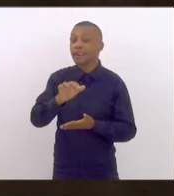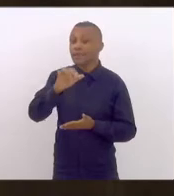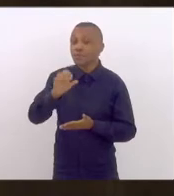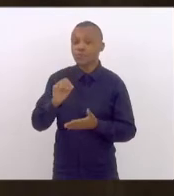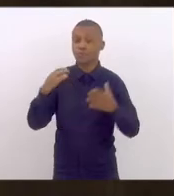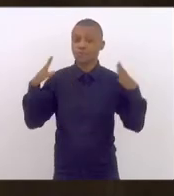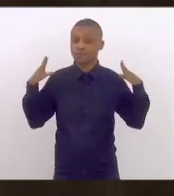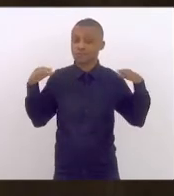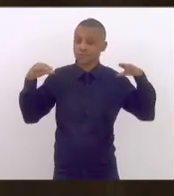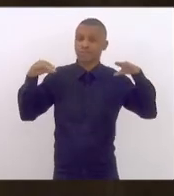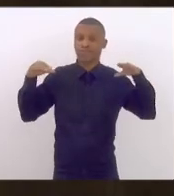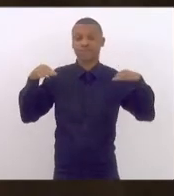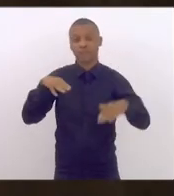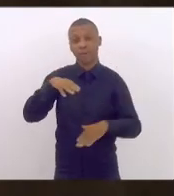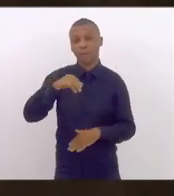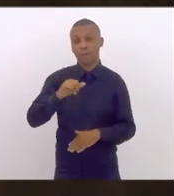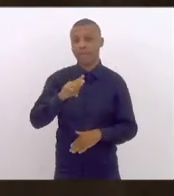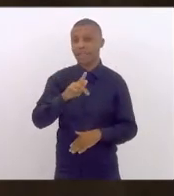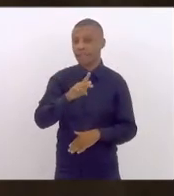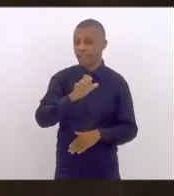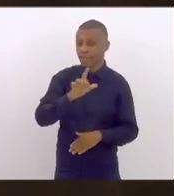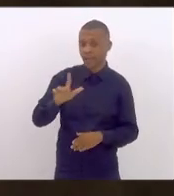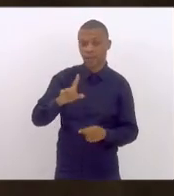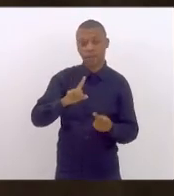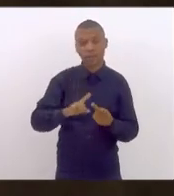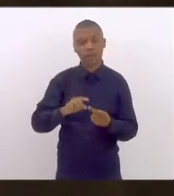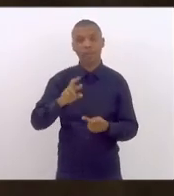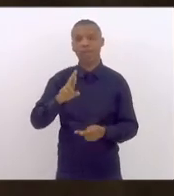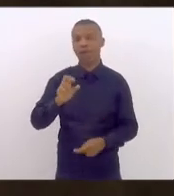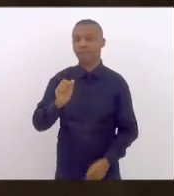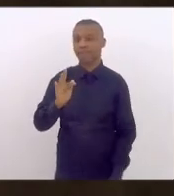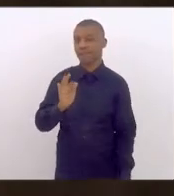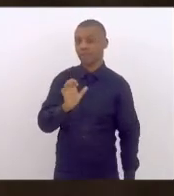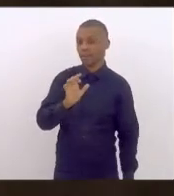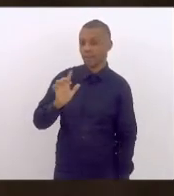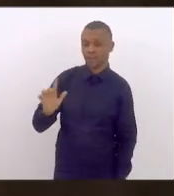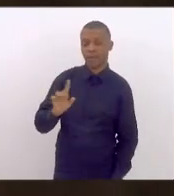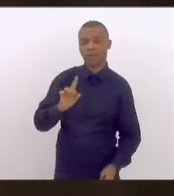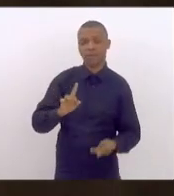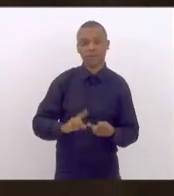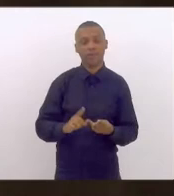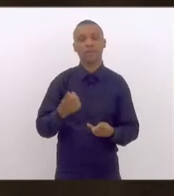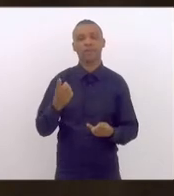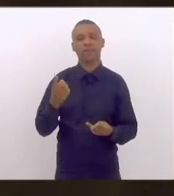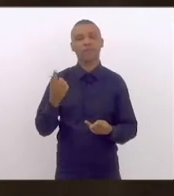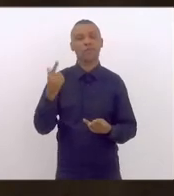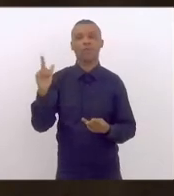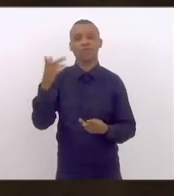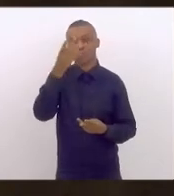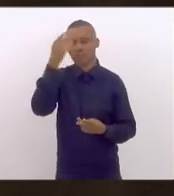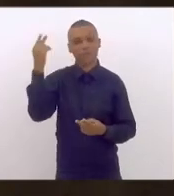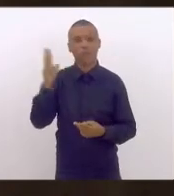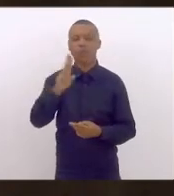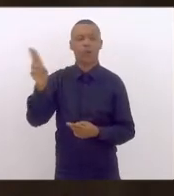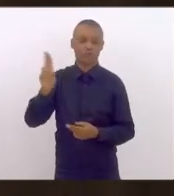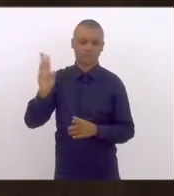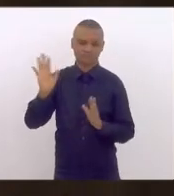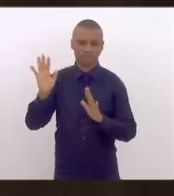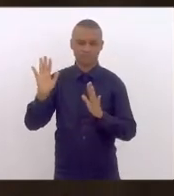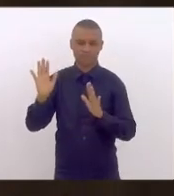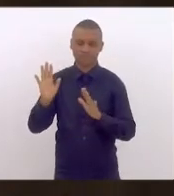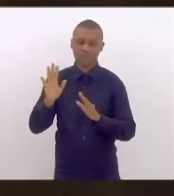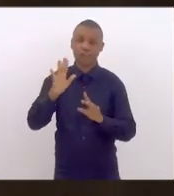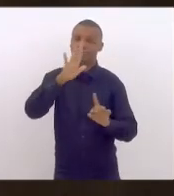Gabriel e Rafael então seguramente vossa excelência tá homenageando